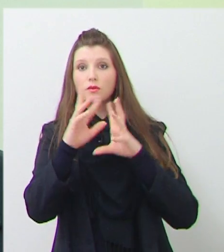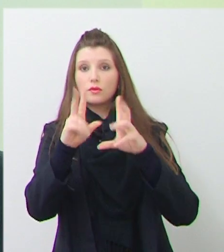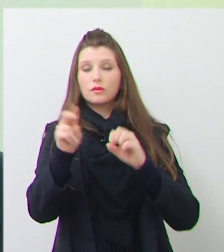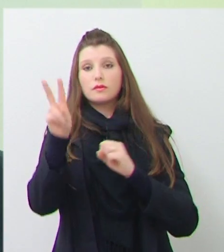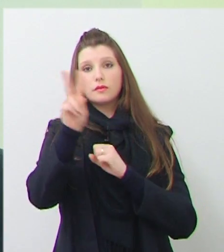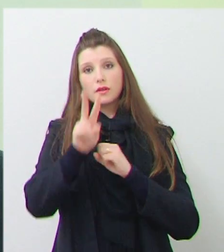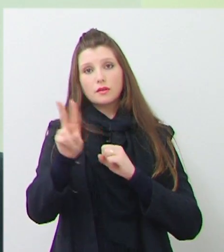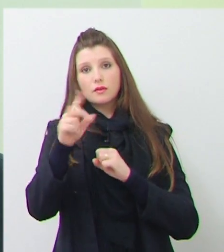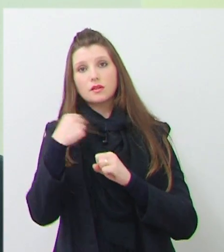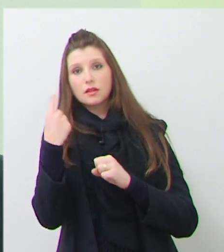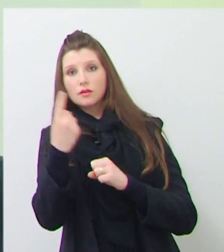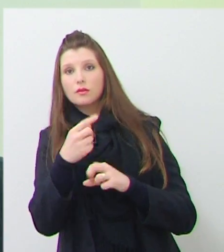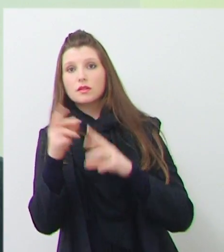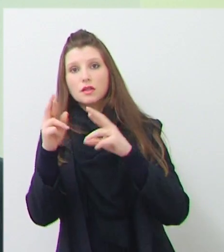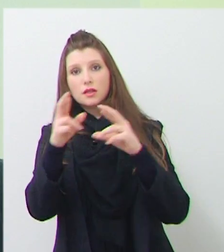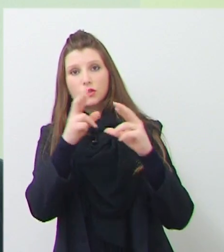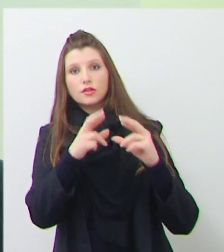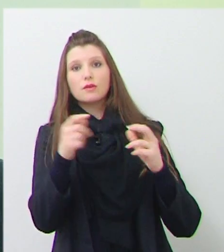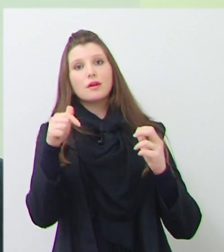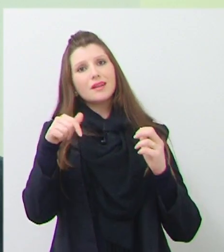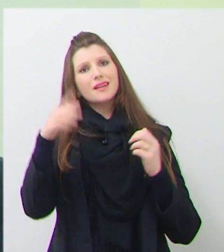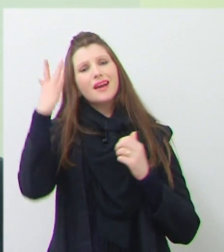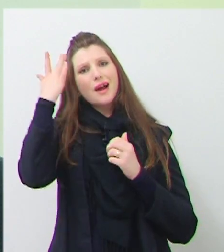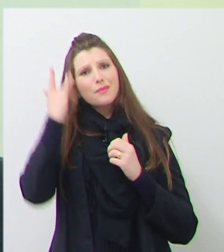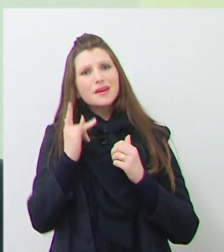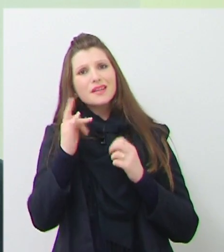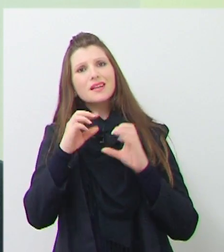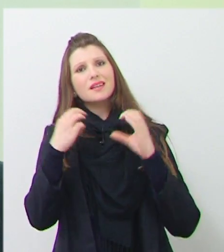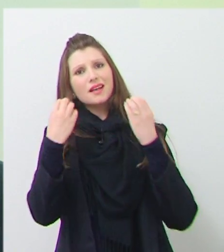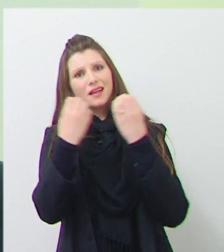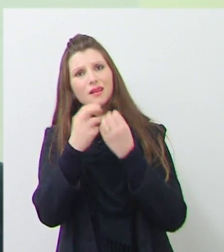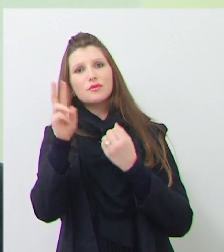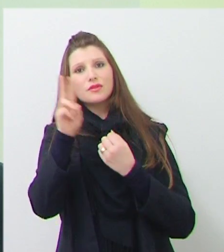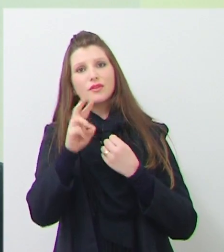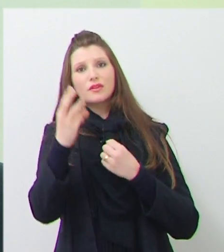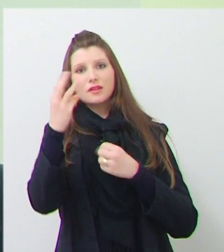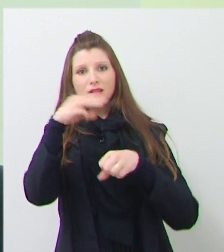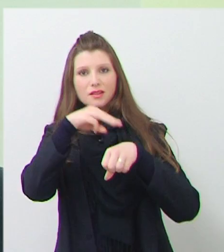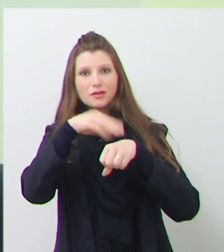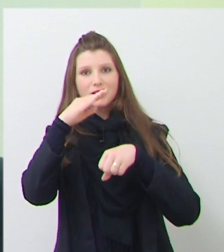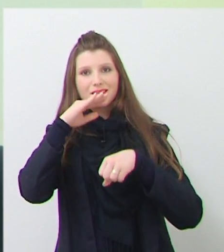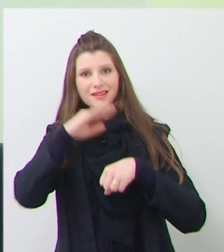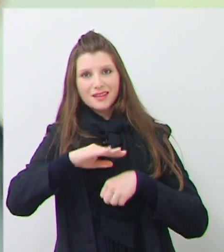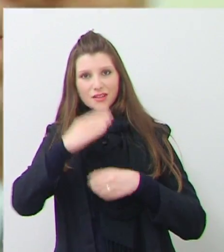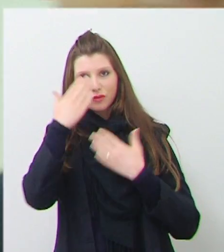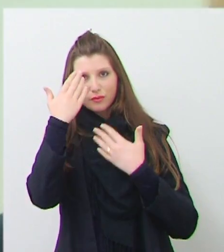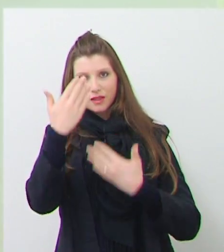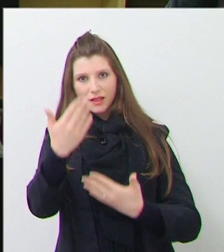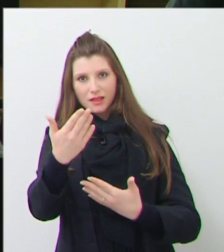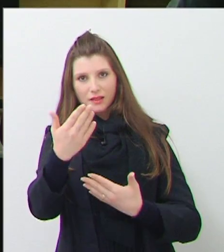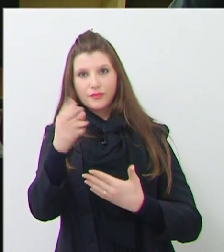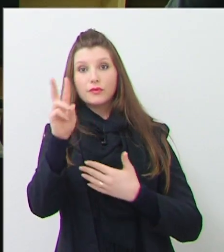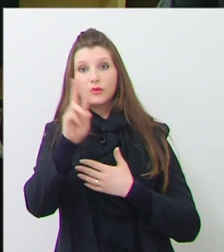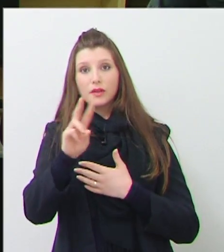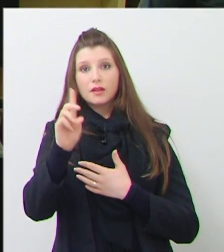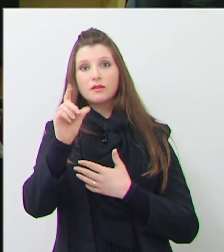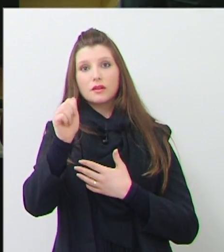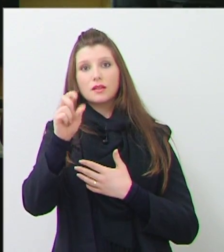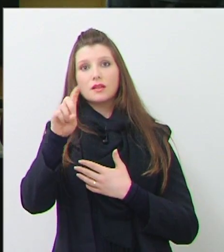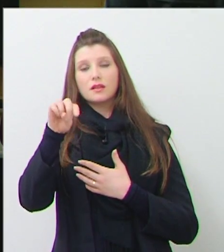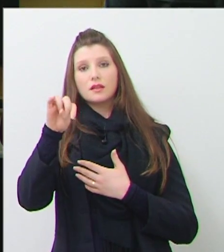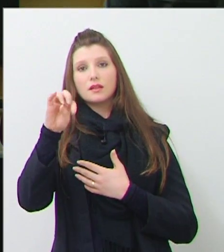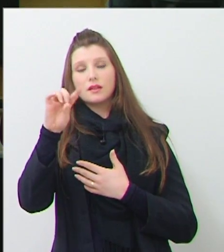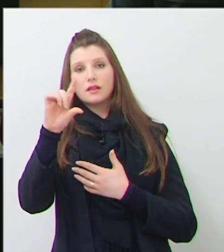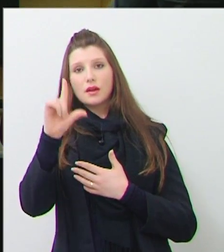nossa região aqui amanhã na Câmara de Vereadores de Criciúma, às 3 horas da tarde. Obrigada. Esse então foi o vereador Daniel